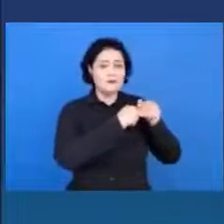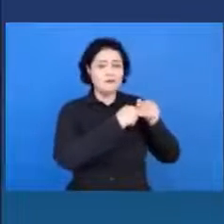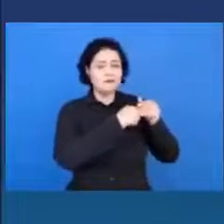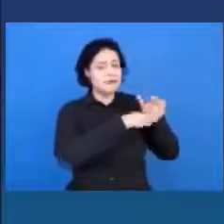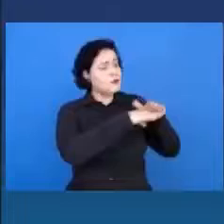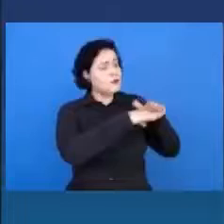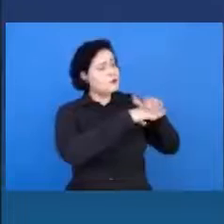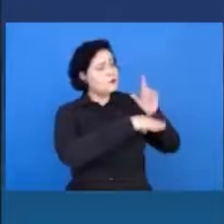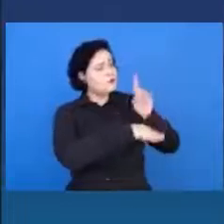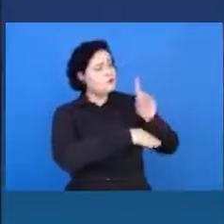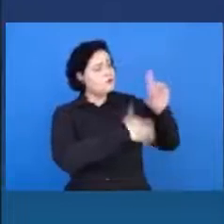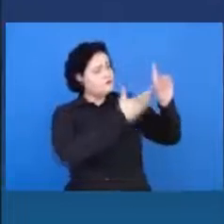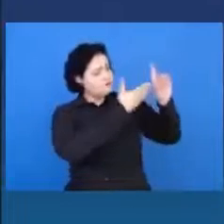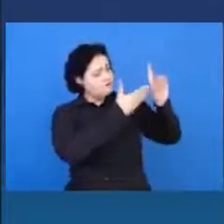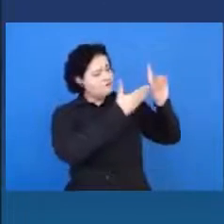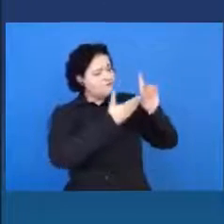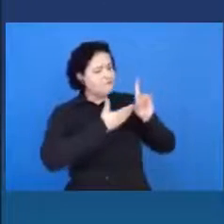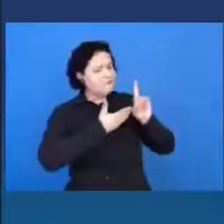é